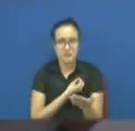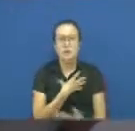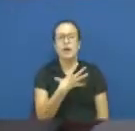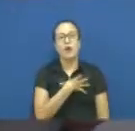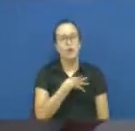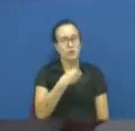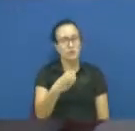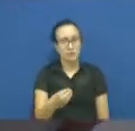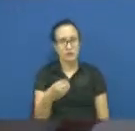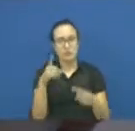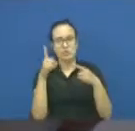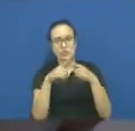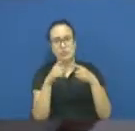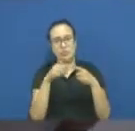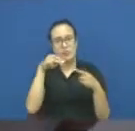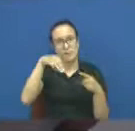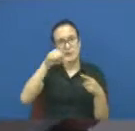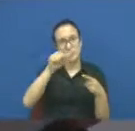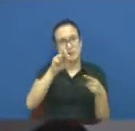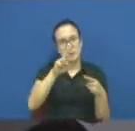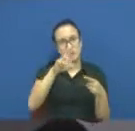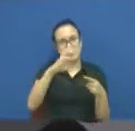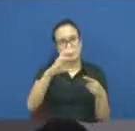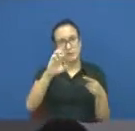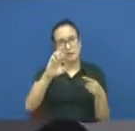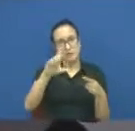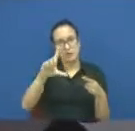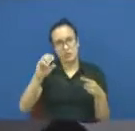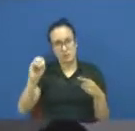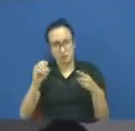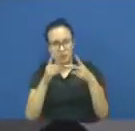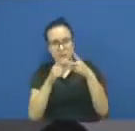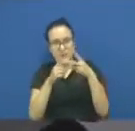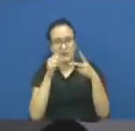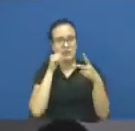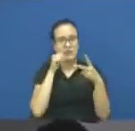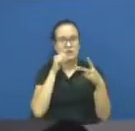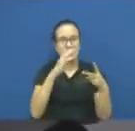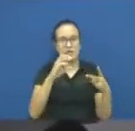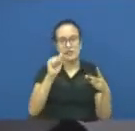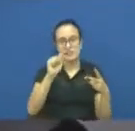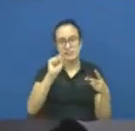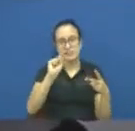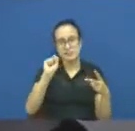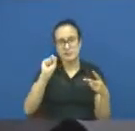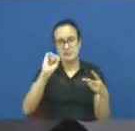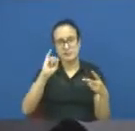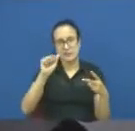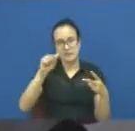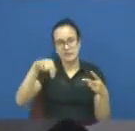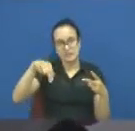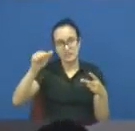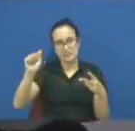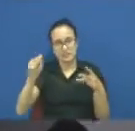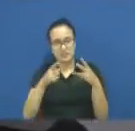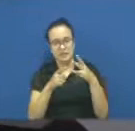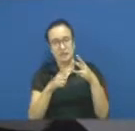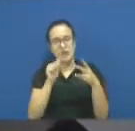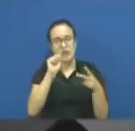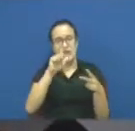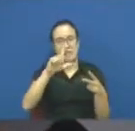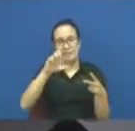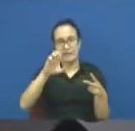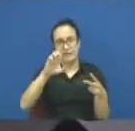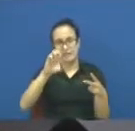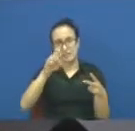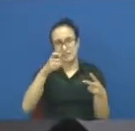Marcelo José Soares, Cassiana Soares, Alexandre José Soares, minha